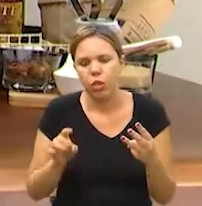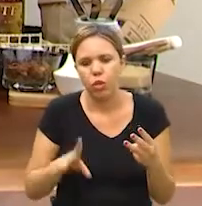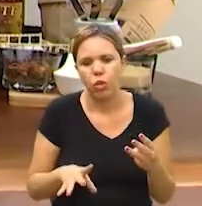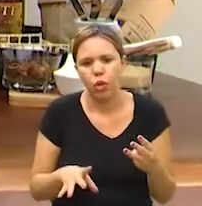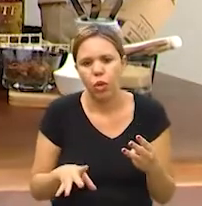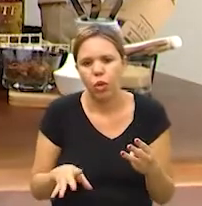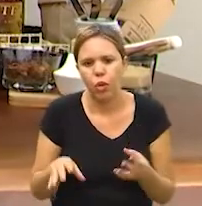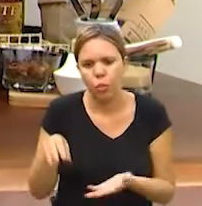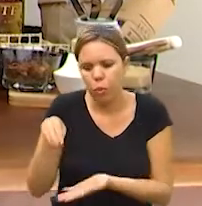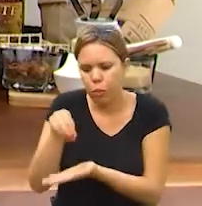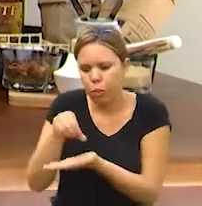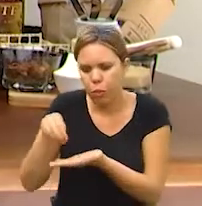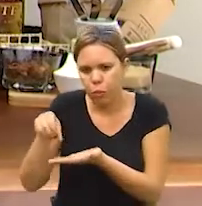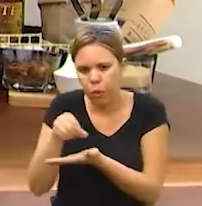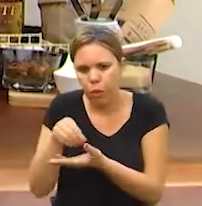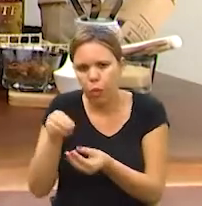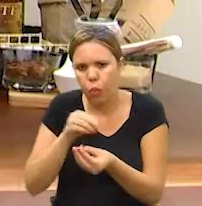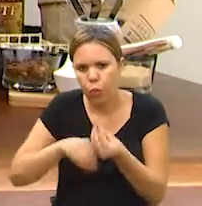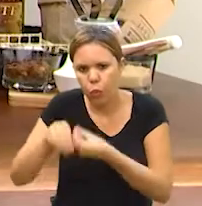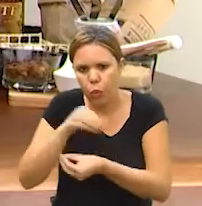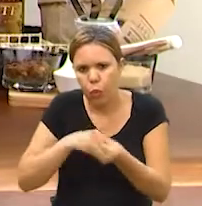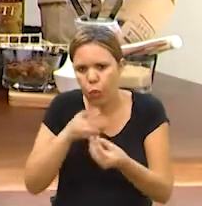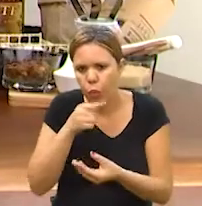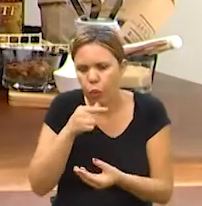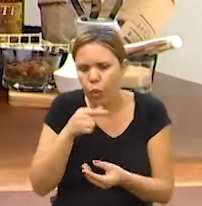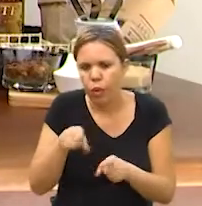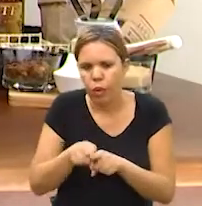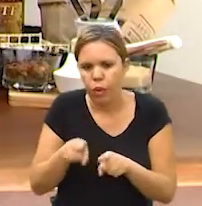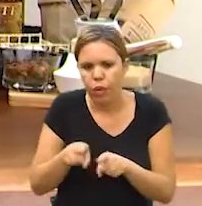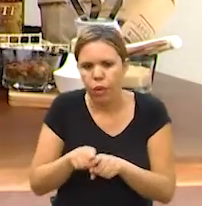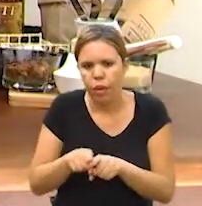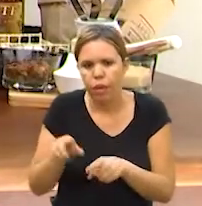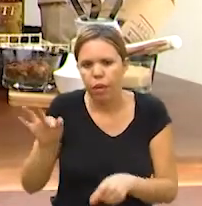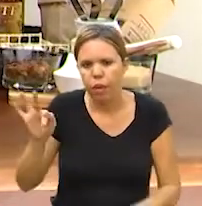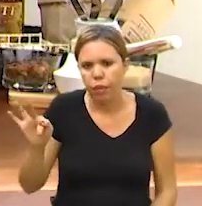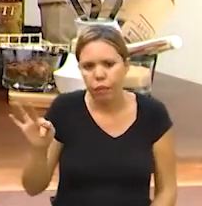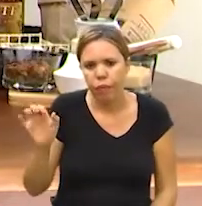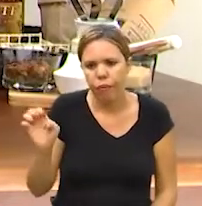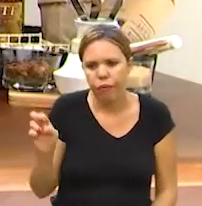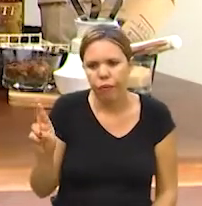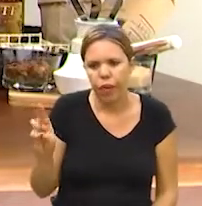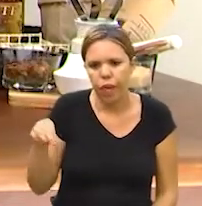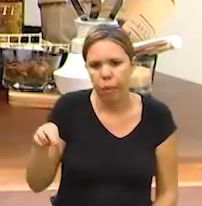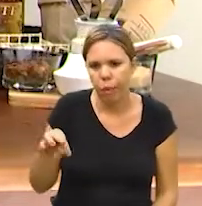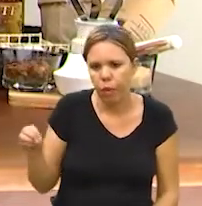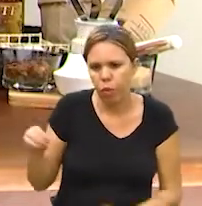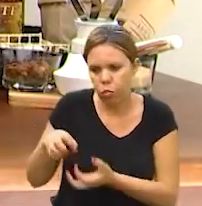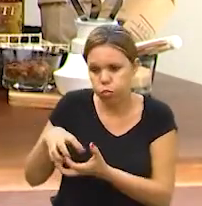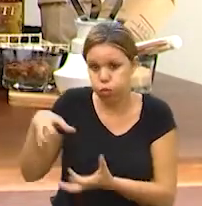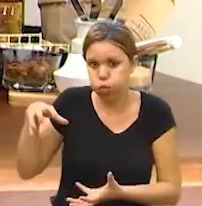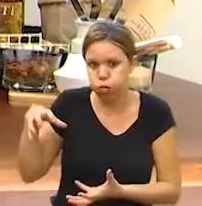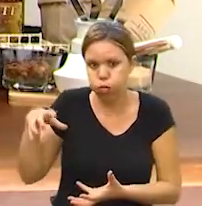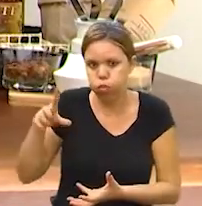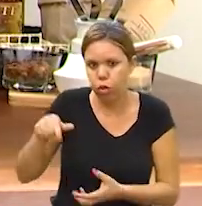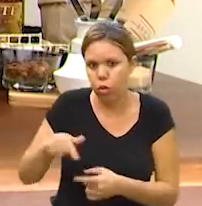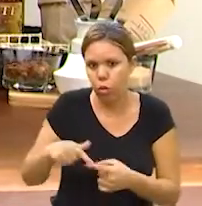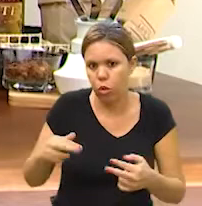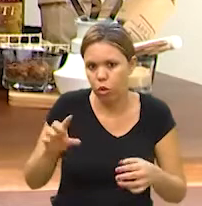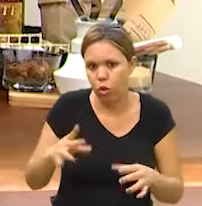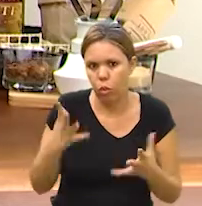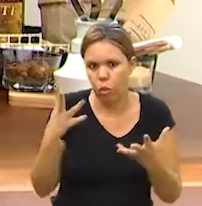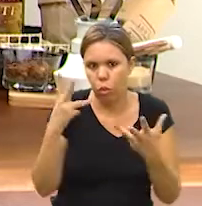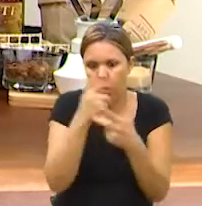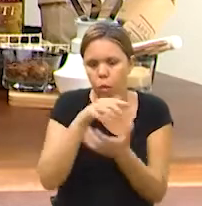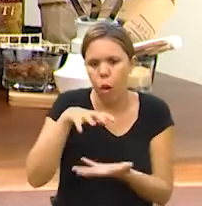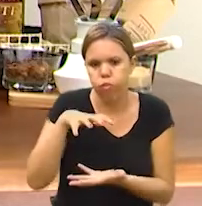fermento é a base da água e a base da farinha. E só isso de ingrediente vai virar aquele pão maravilhoso. Sim. Aquele